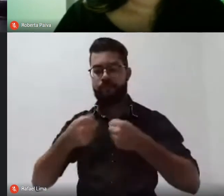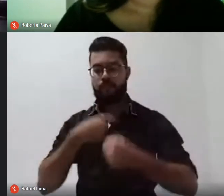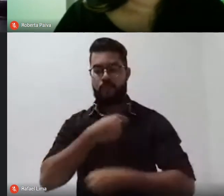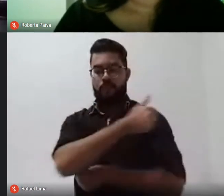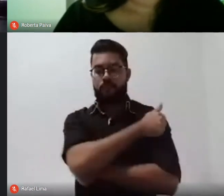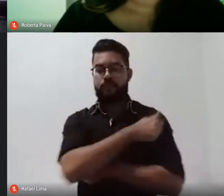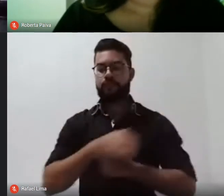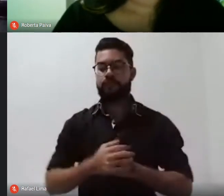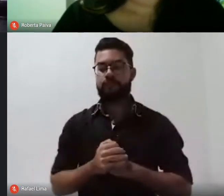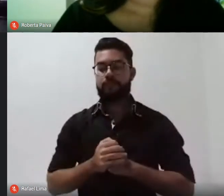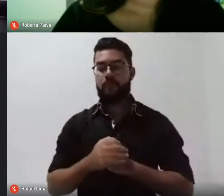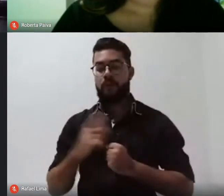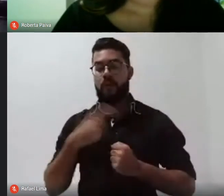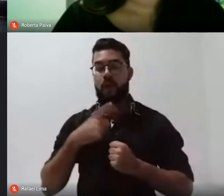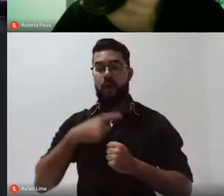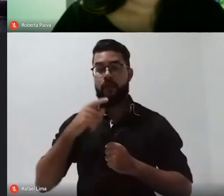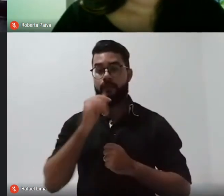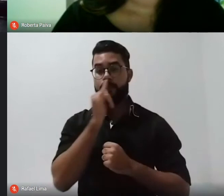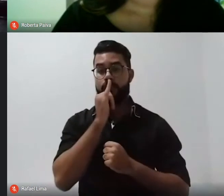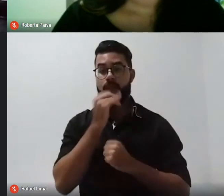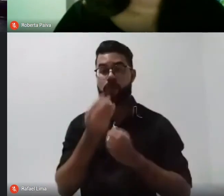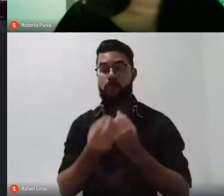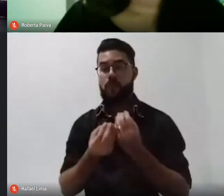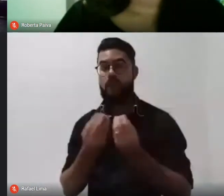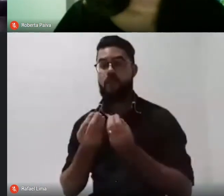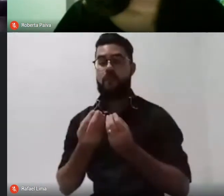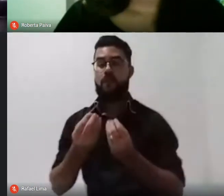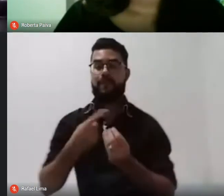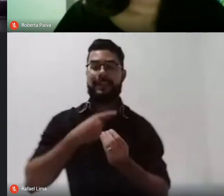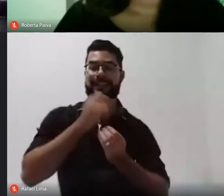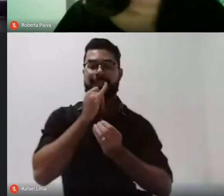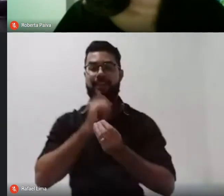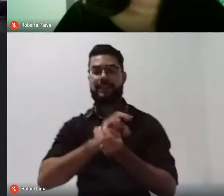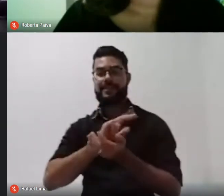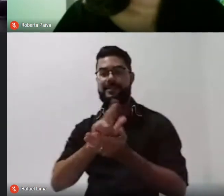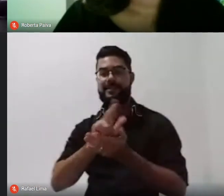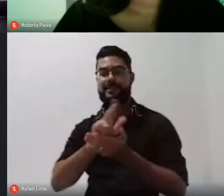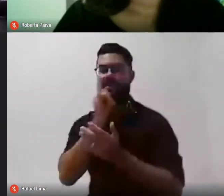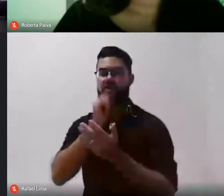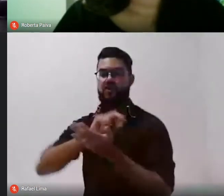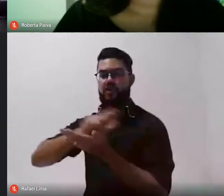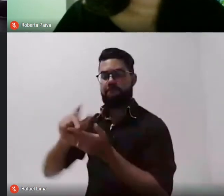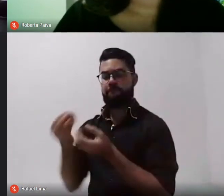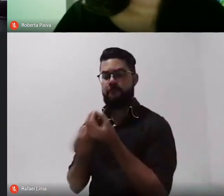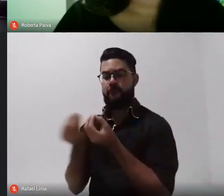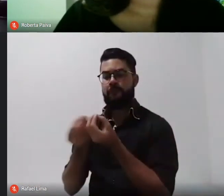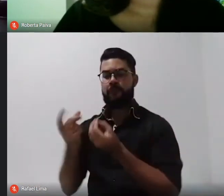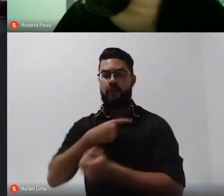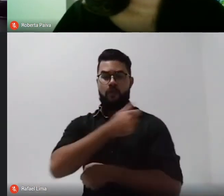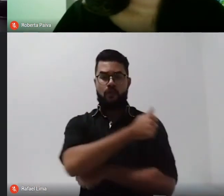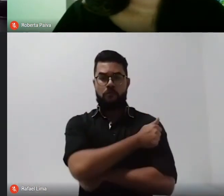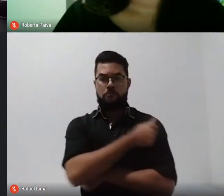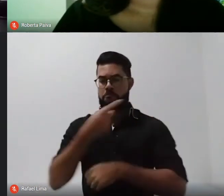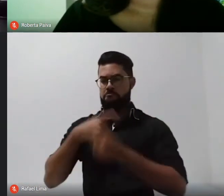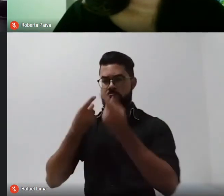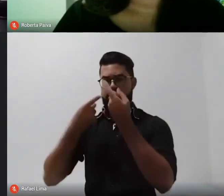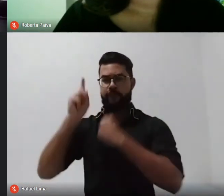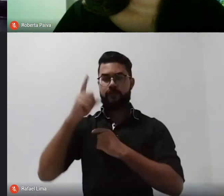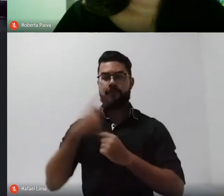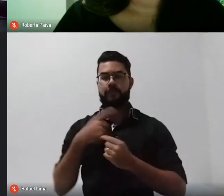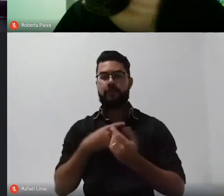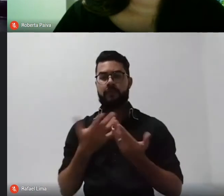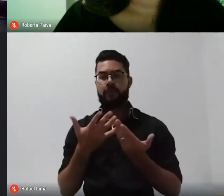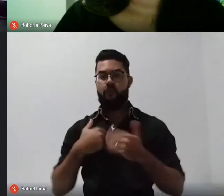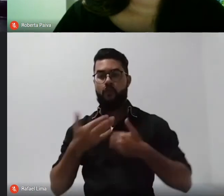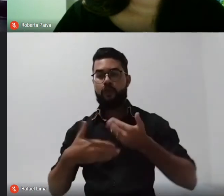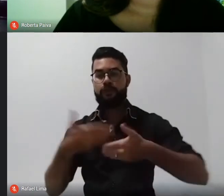instante, e Rinaldo citou vários exemplos de alunos que foram muito protagonistas no processo. Rapidamente,